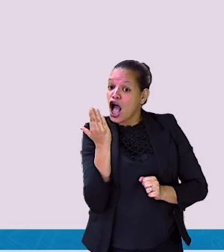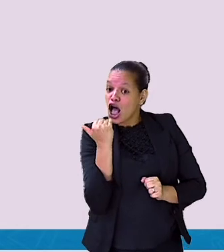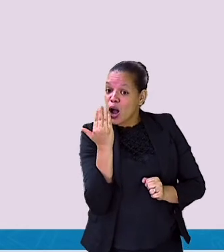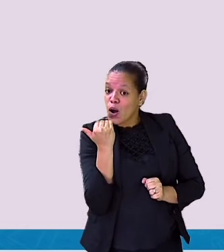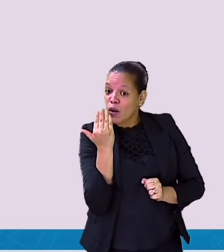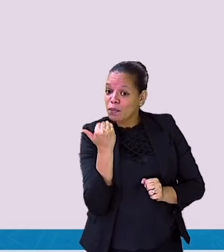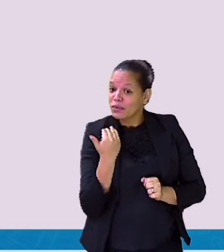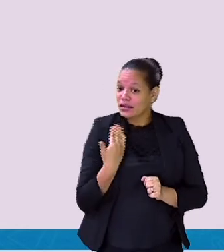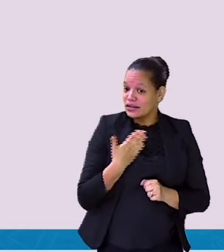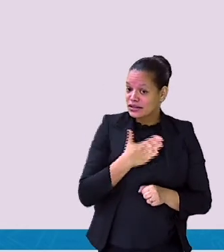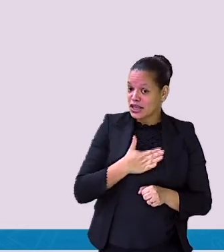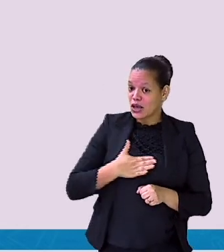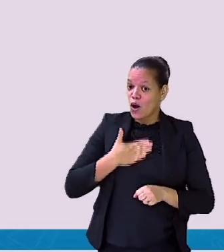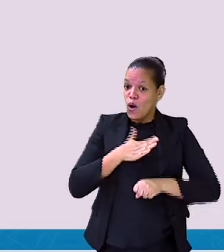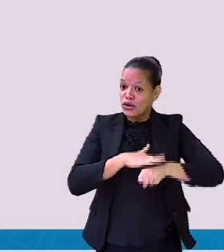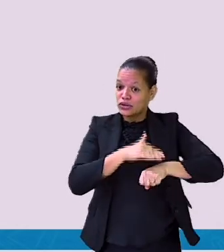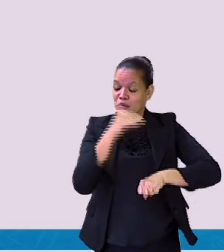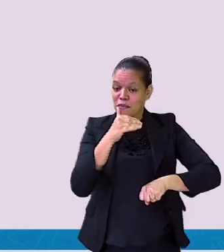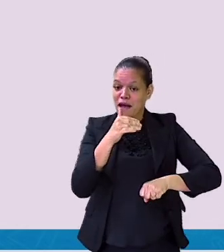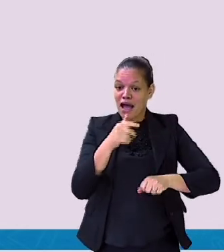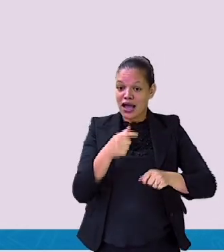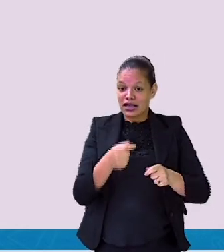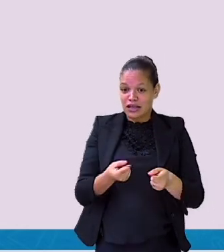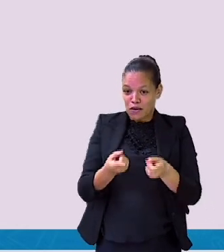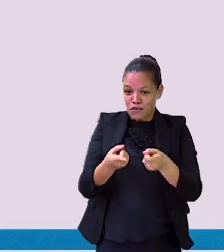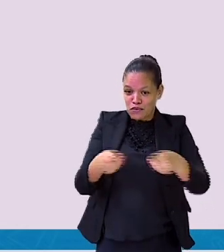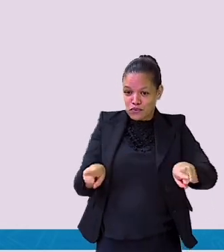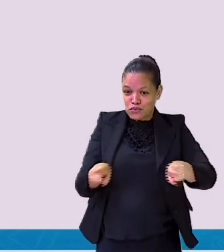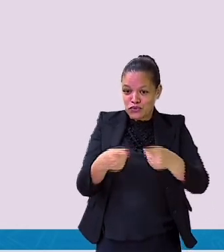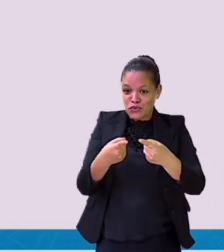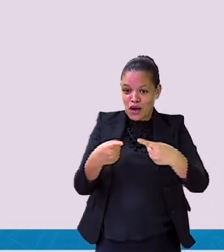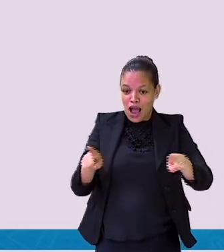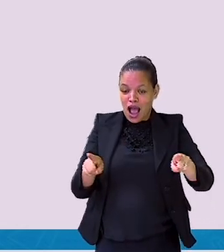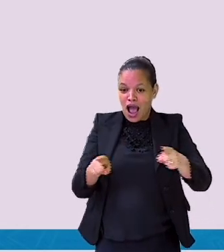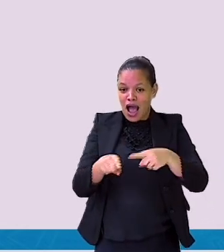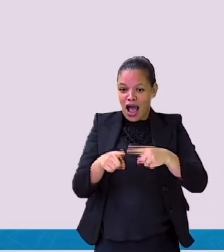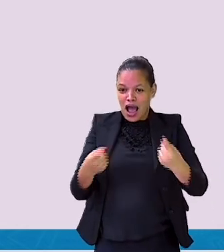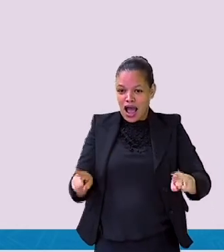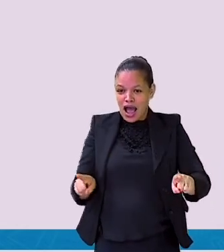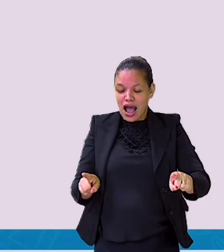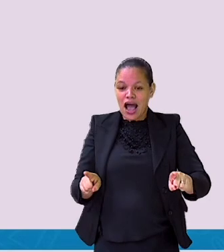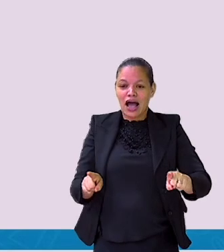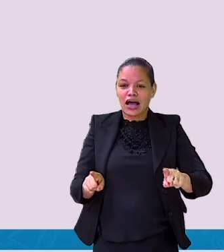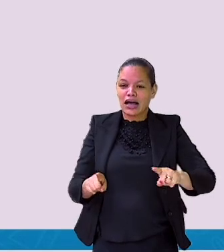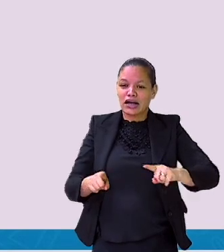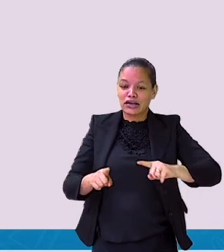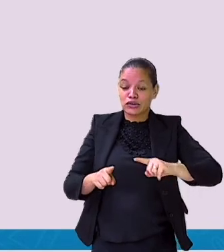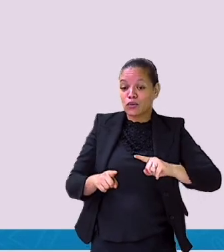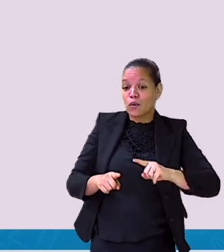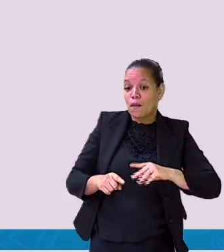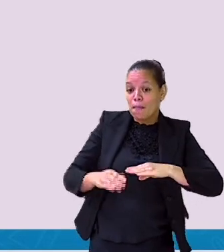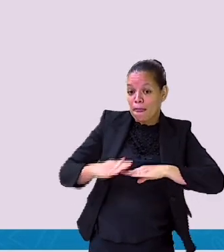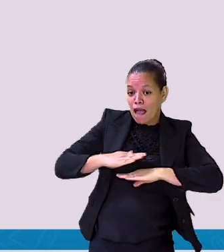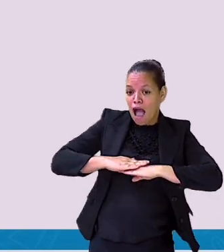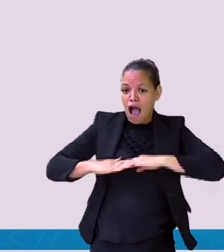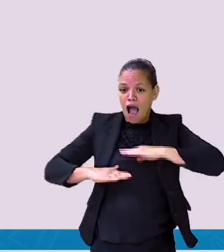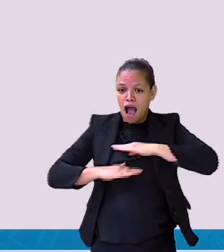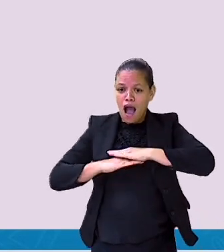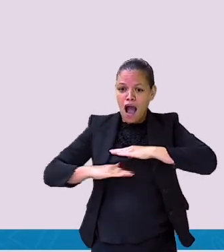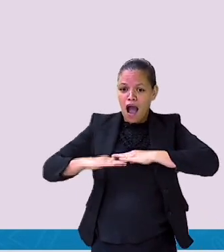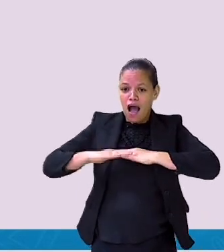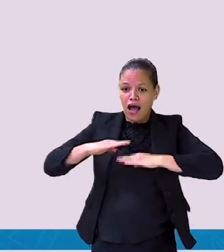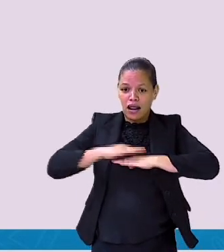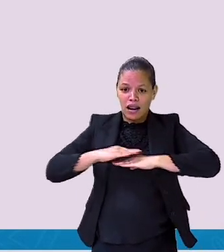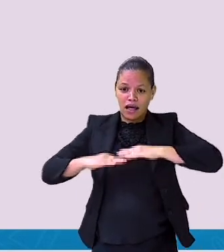preferidas. Foi o churrasco, a lasanha, o estrogonofe e a comida